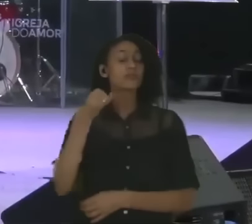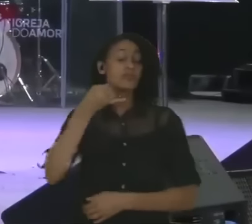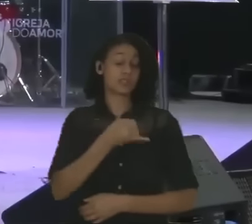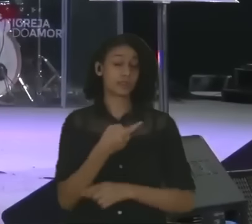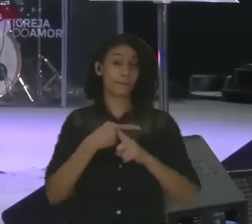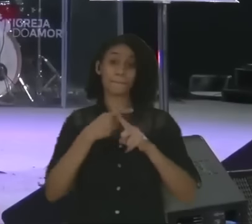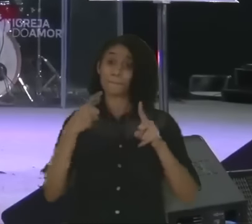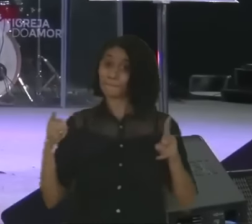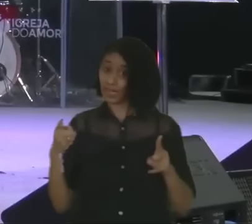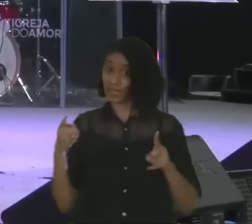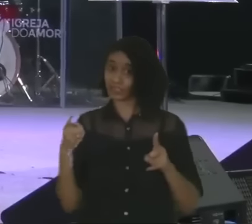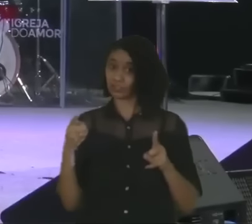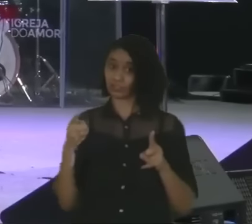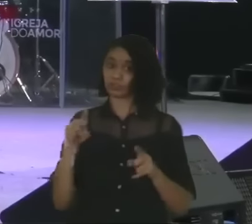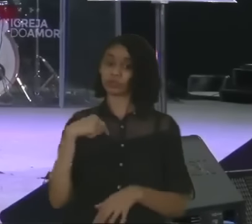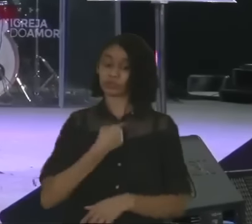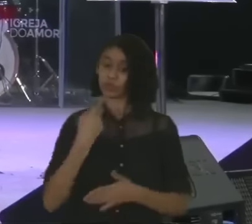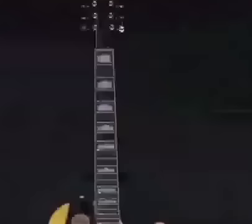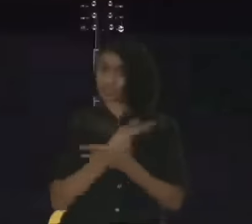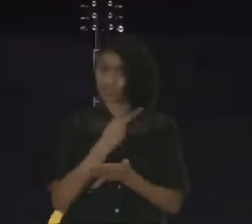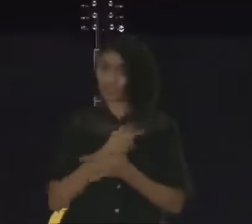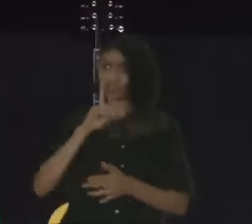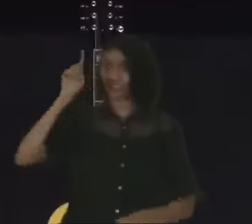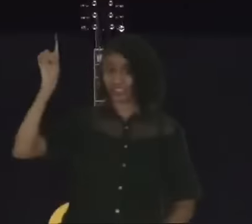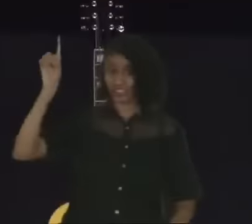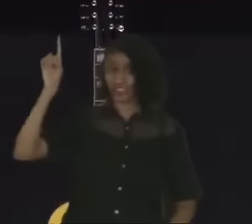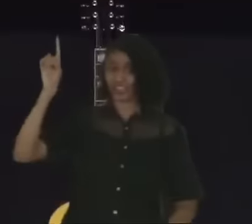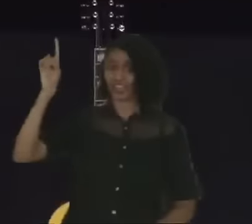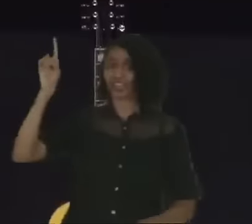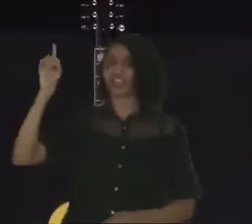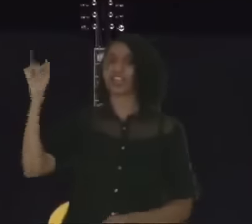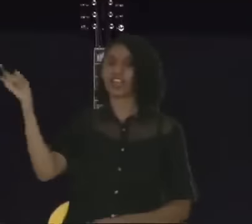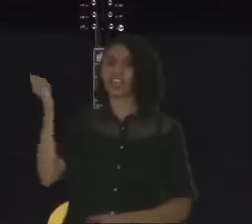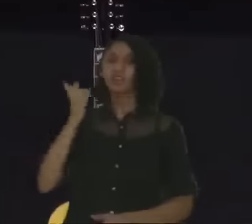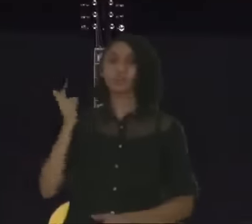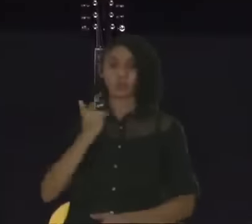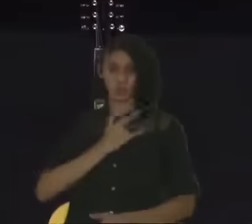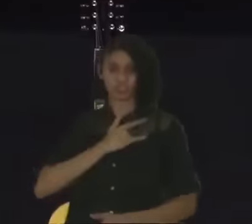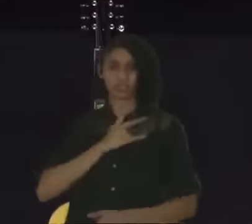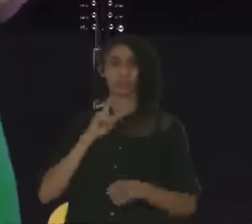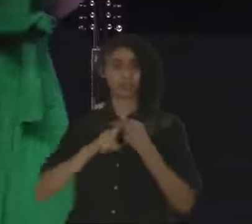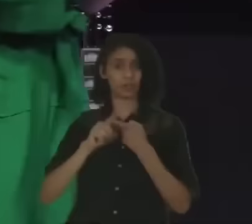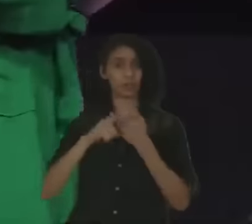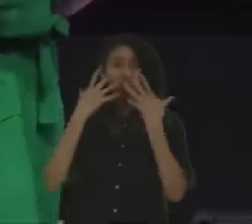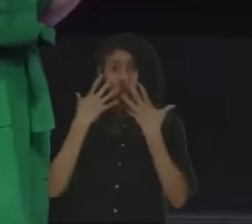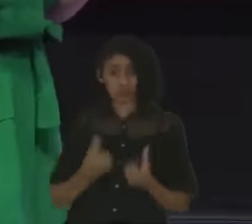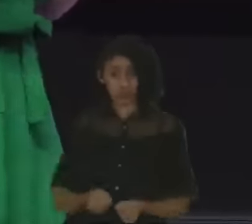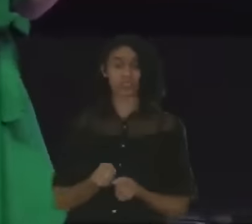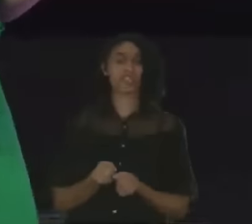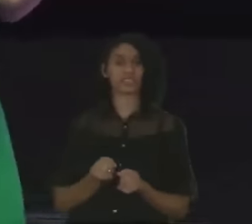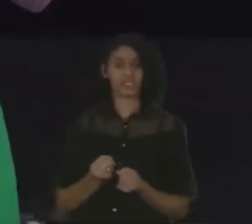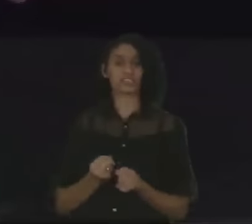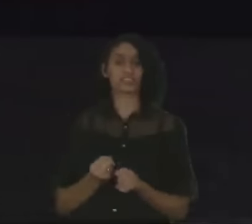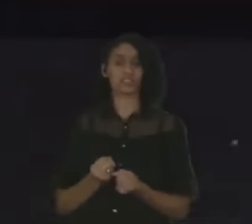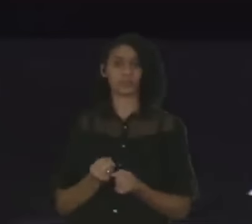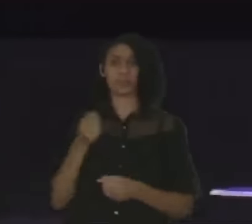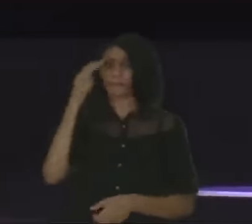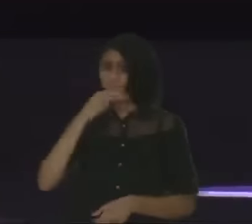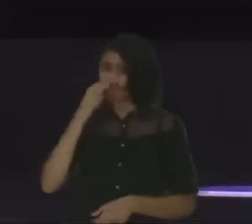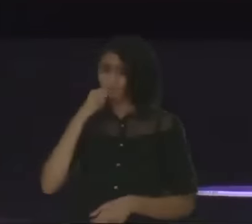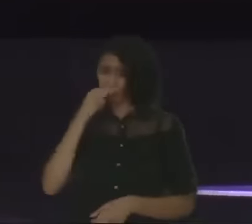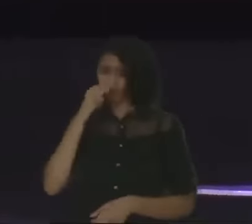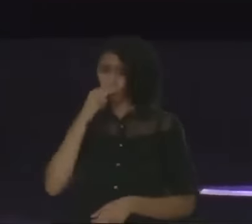apesar dos nossos erros Ele nos ama nos aceita Então quando você chega diante de Deus com a